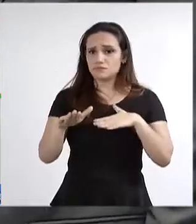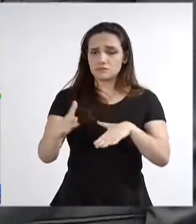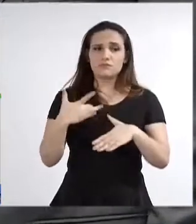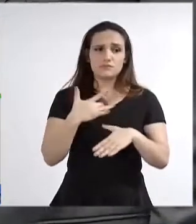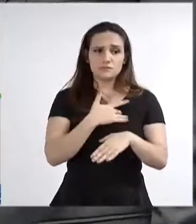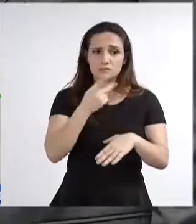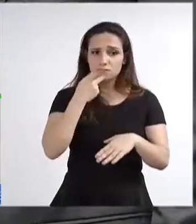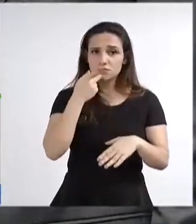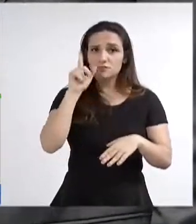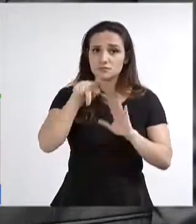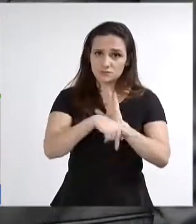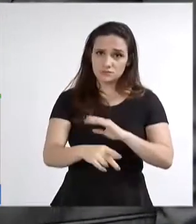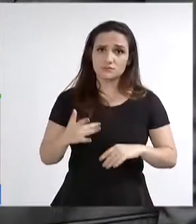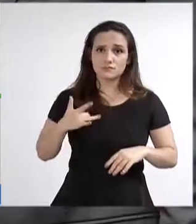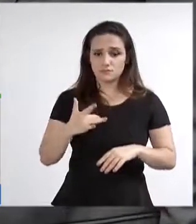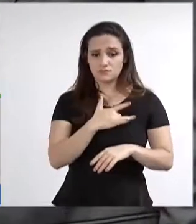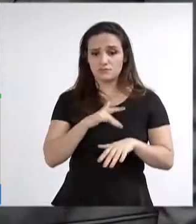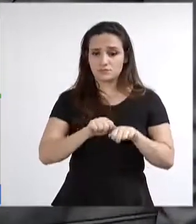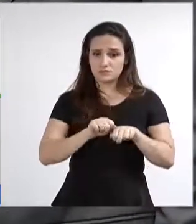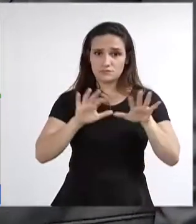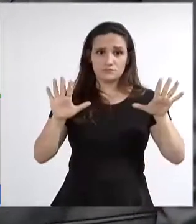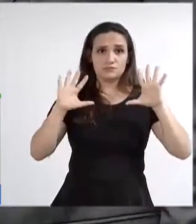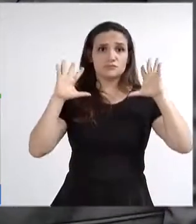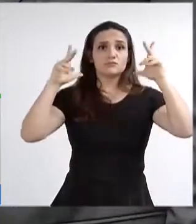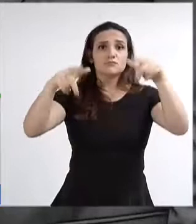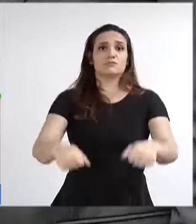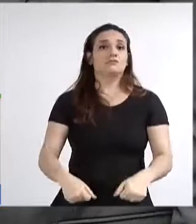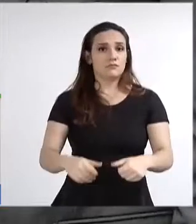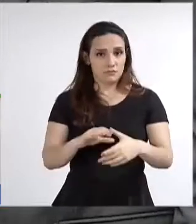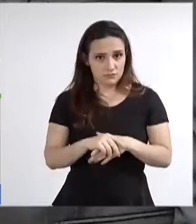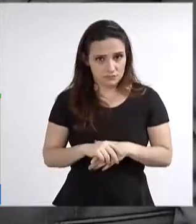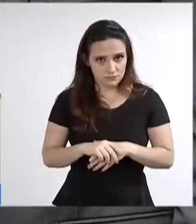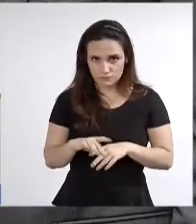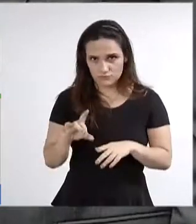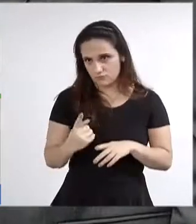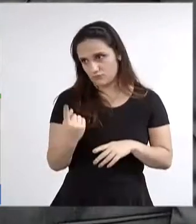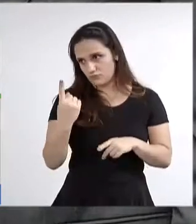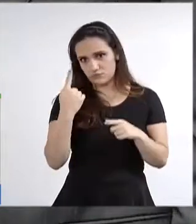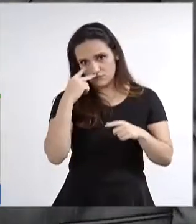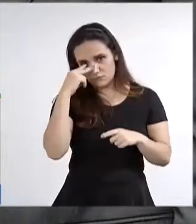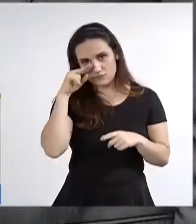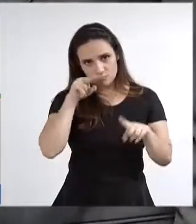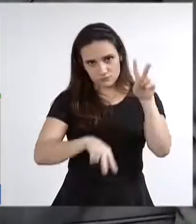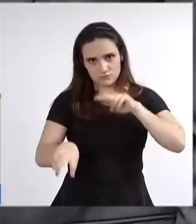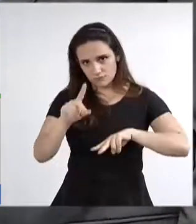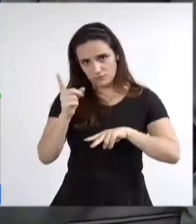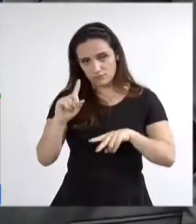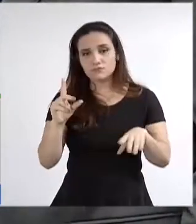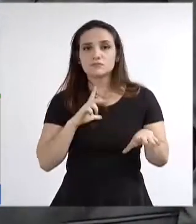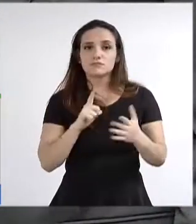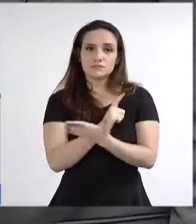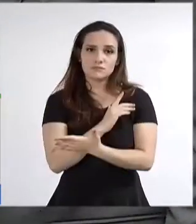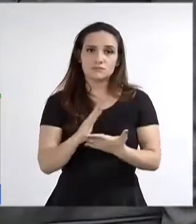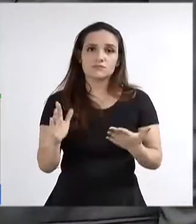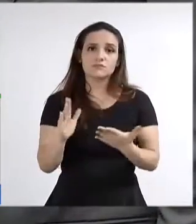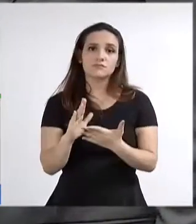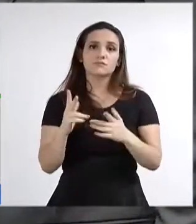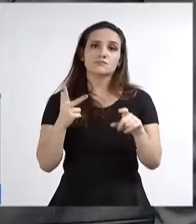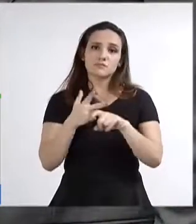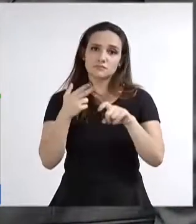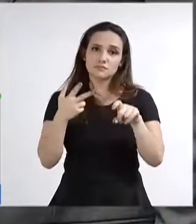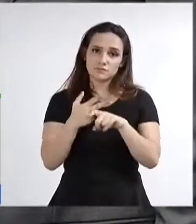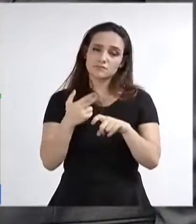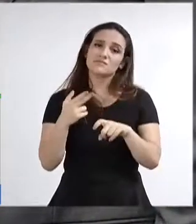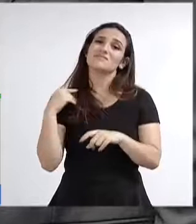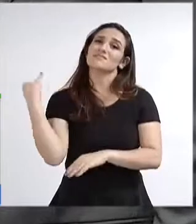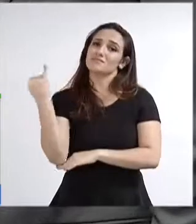nome já fala, ela precisa ser bem mais ampla, bem mais ampla. Nós temos cirurgias eletivas aqui no estado, deputado